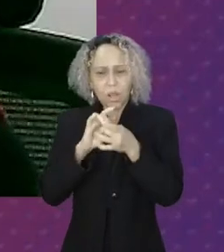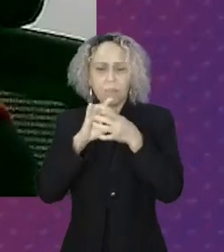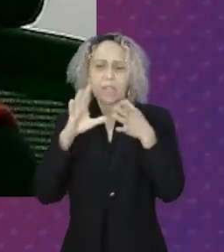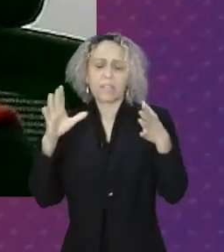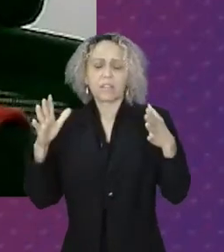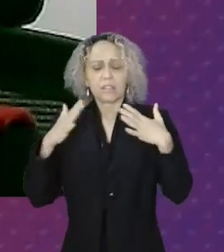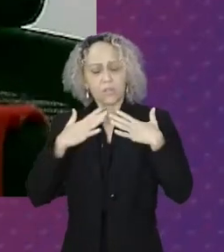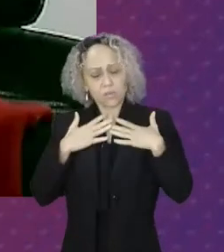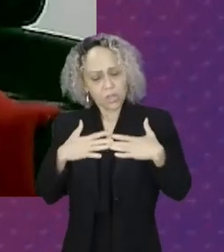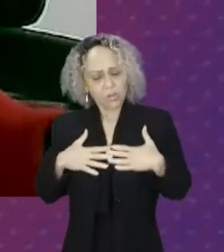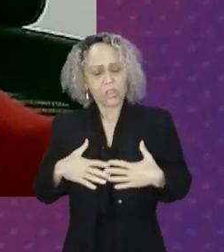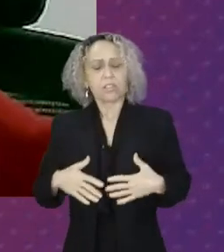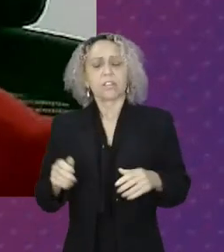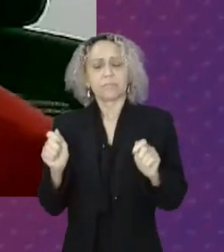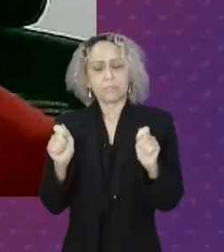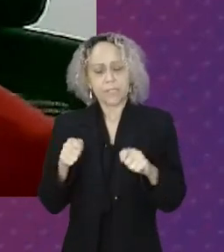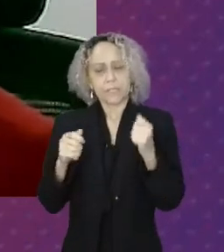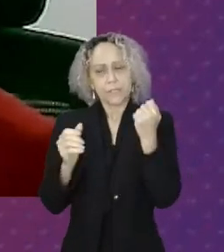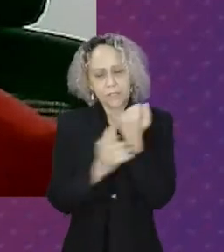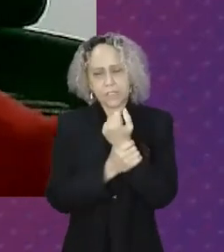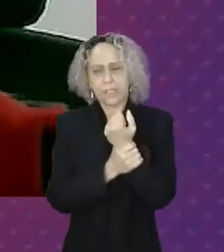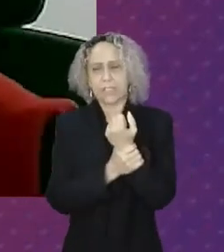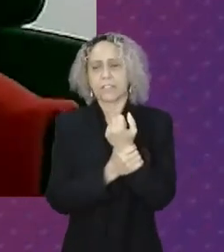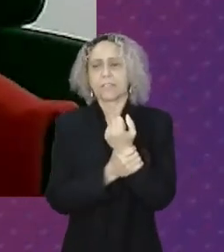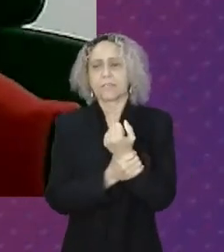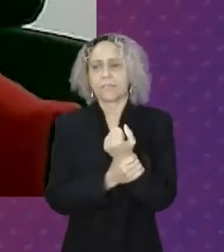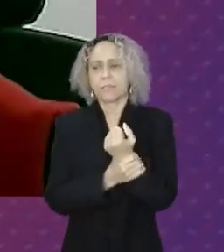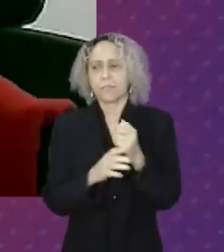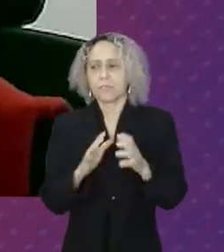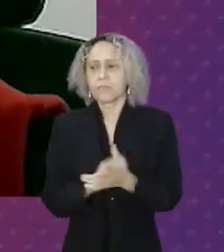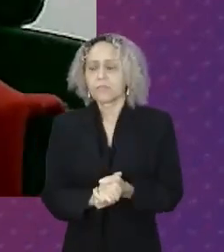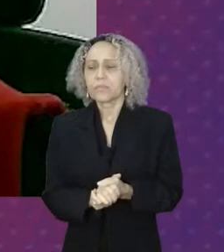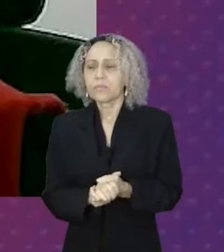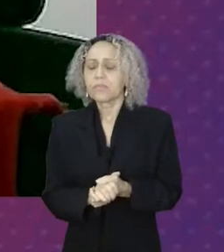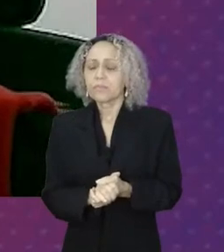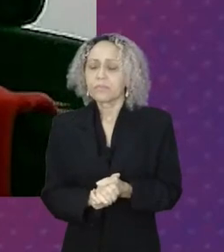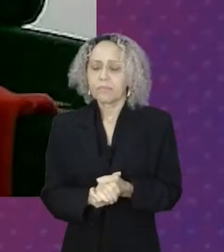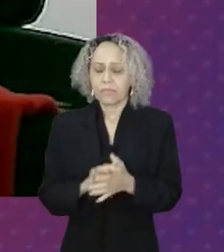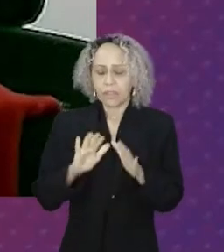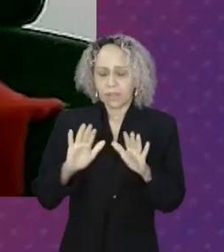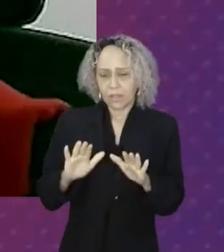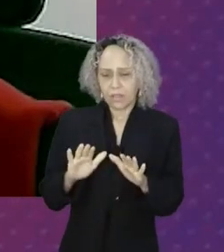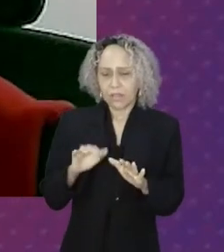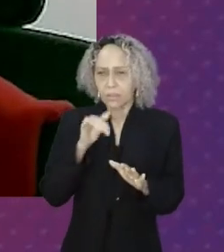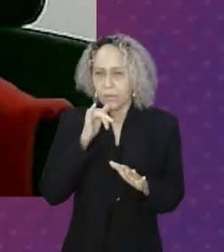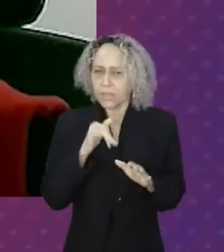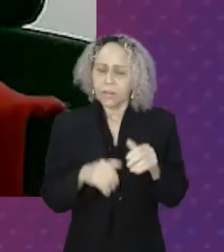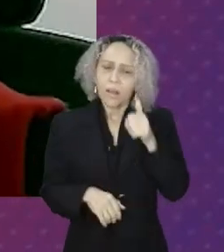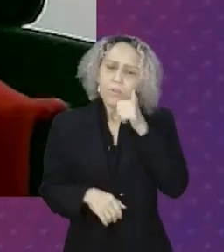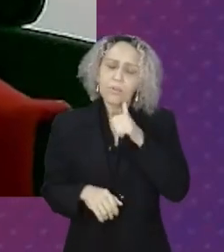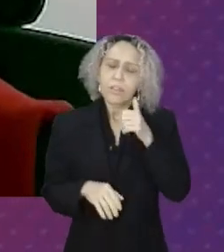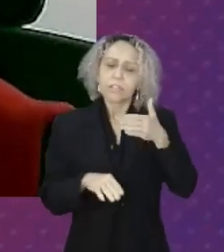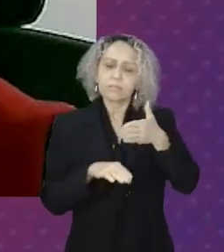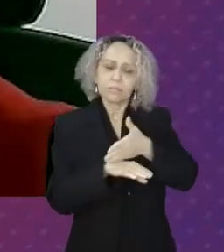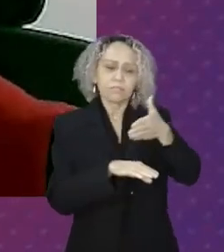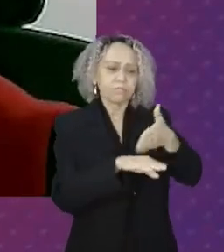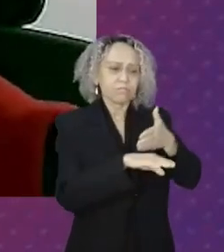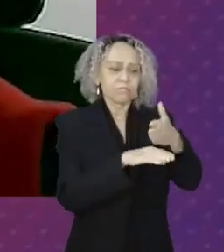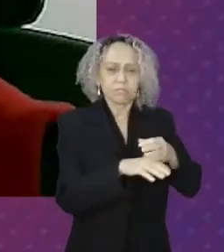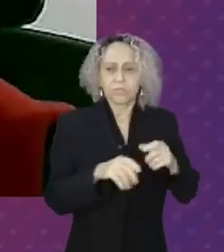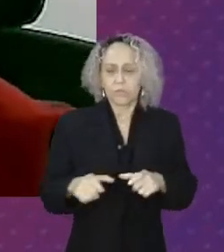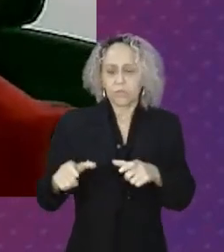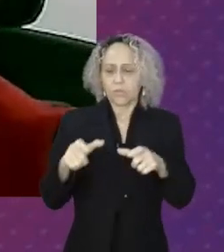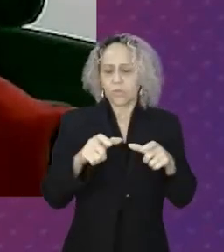não ocorrer da forma como se pretende. Na questão da ocupação dos espaços de poder dentro dos